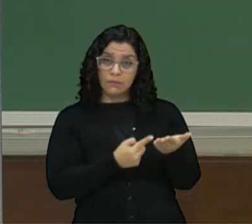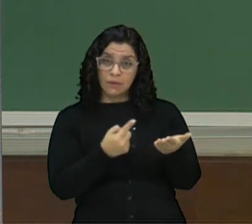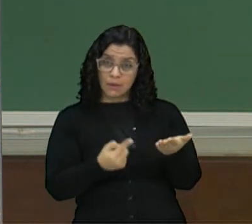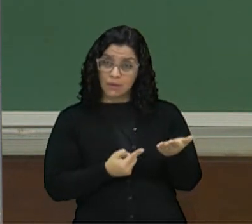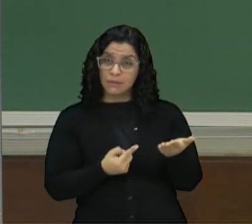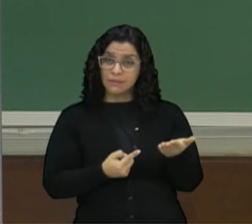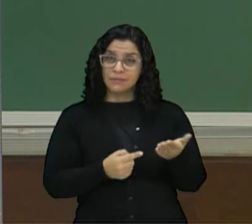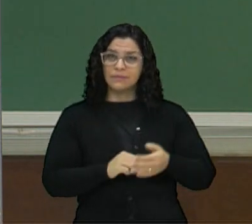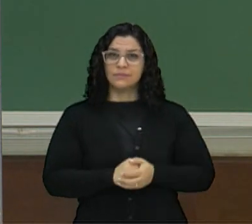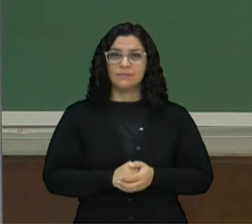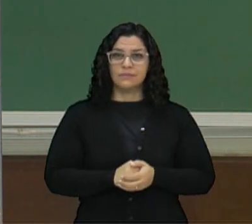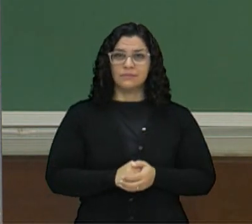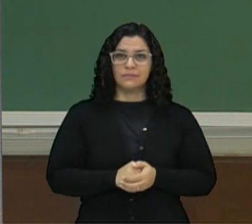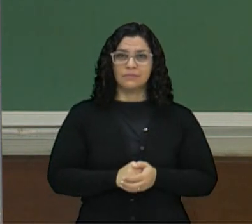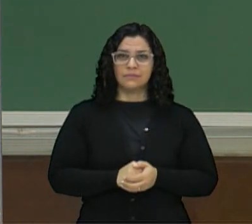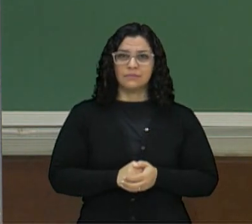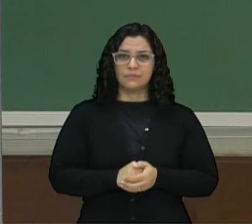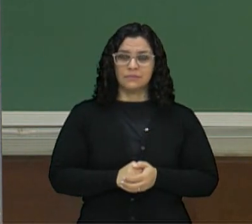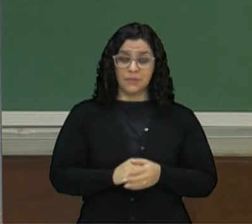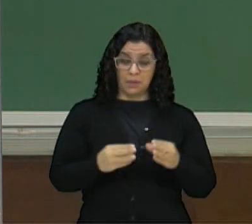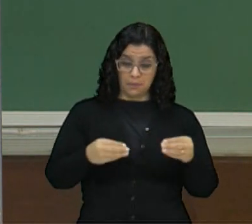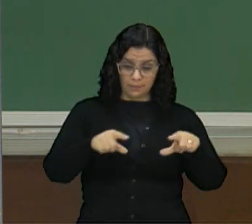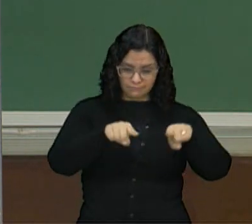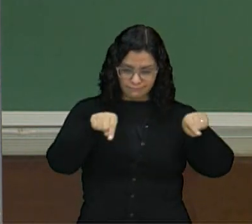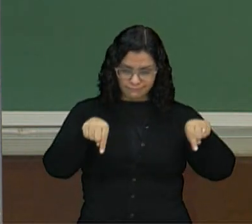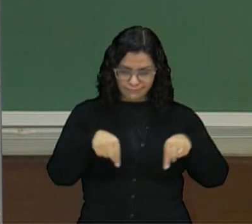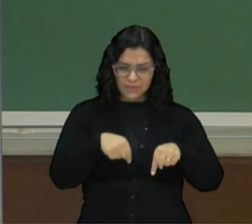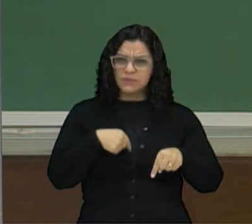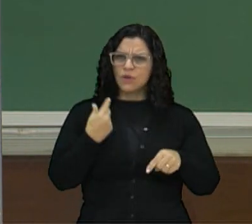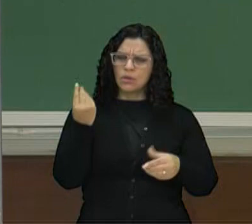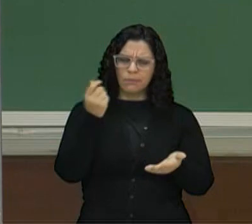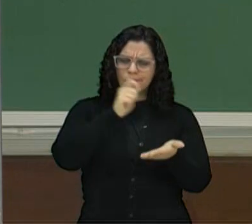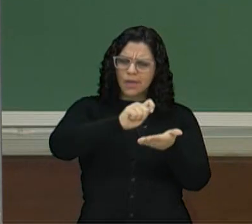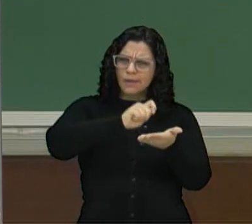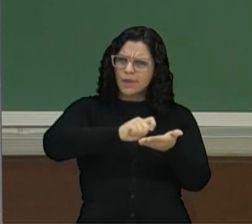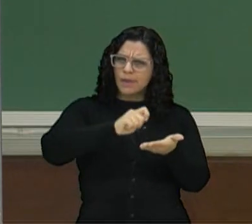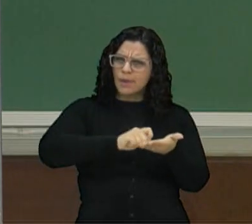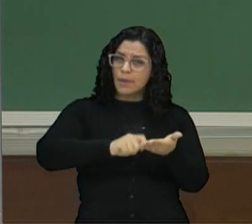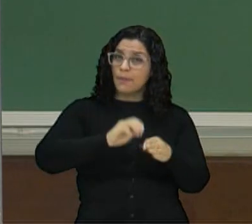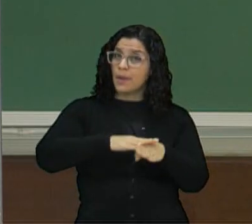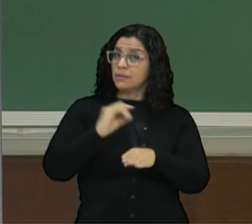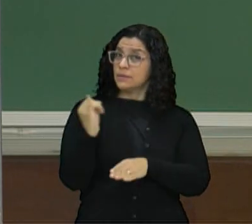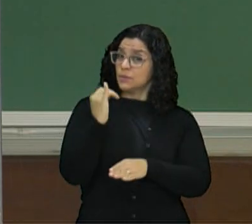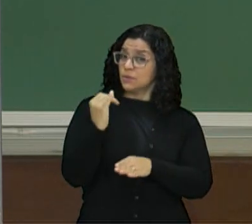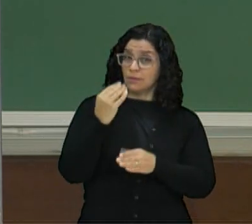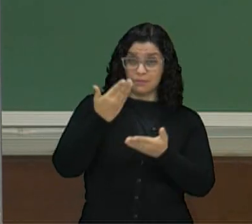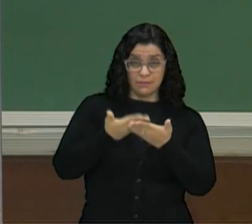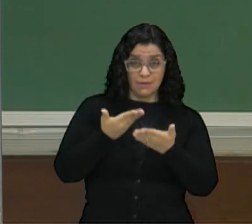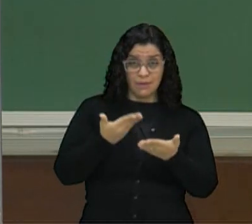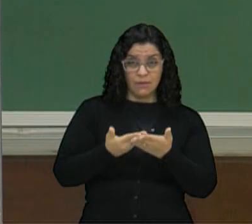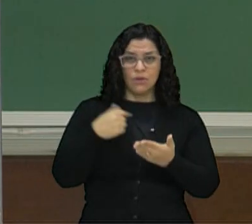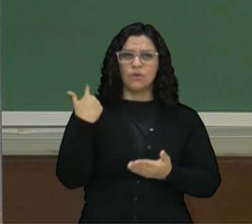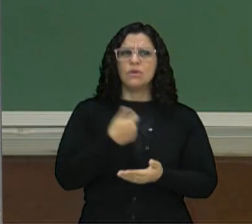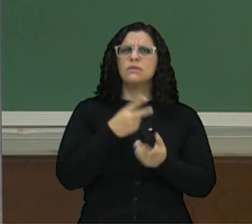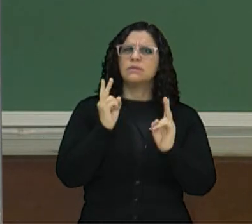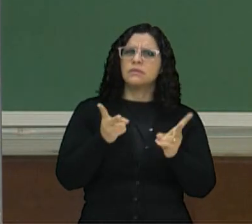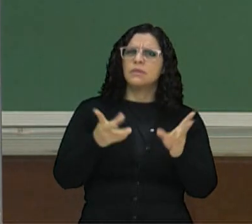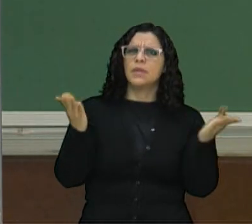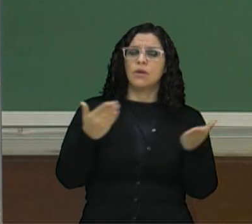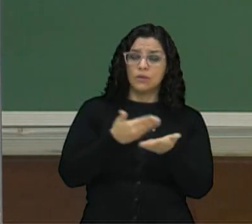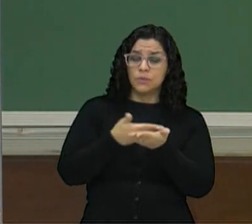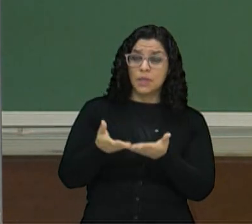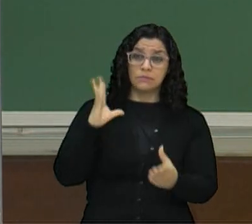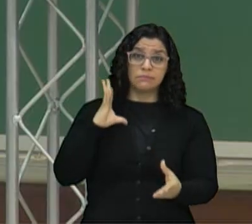deixar nas suas mãos, para que você possa anotar os pontos mais importantes dessa aula. Então, como a gente sempre faz, vamos